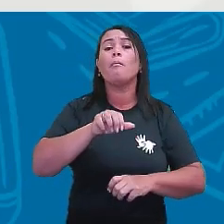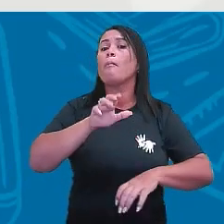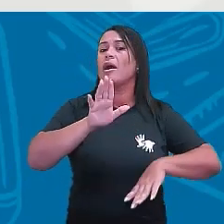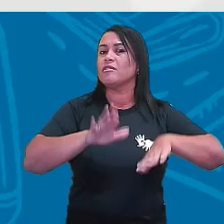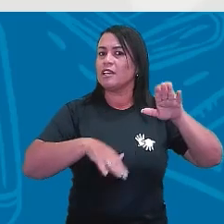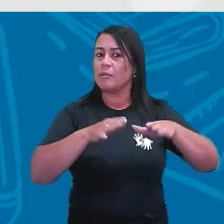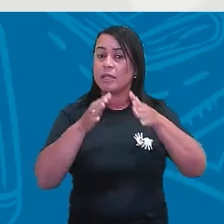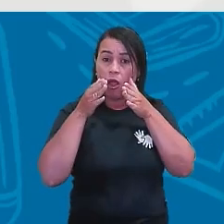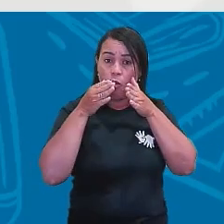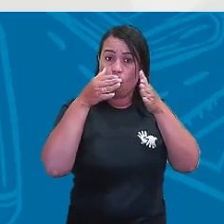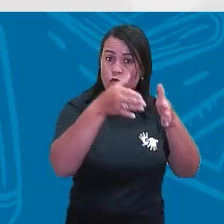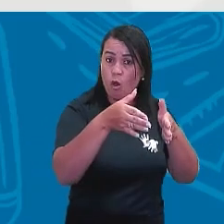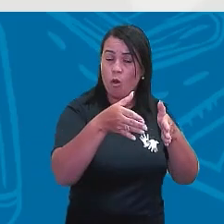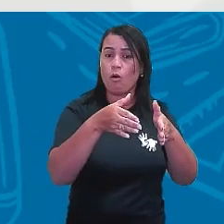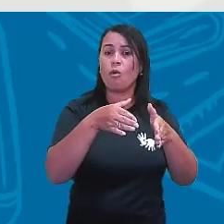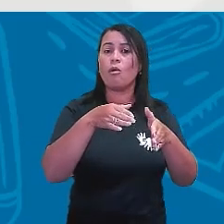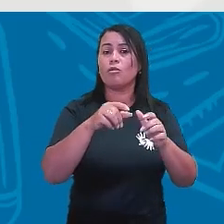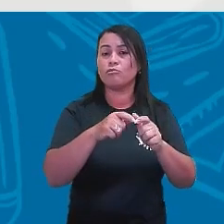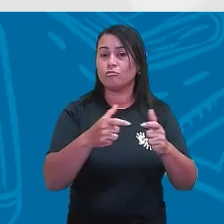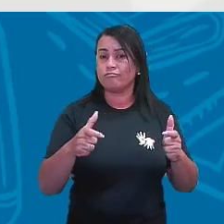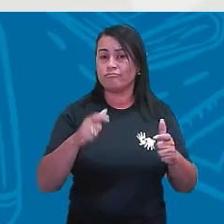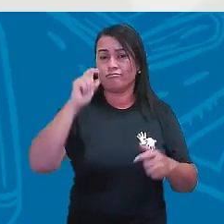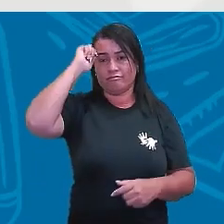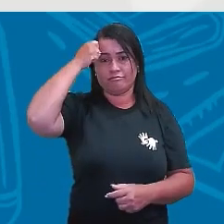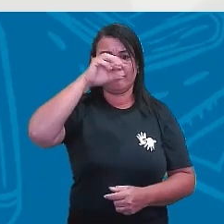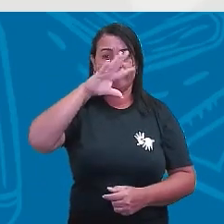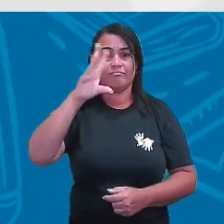no continente africano.